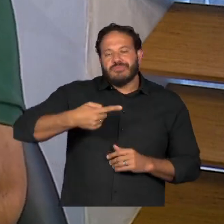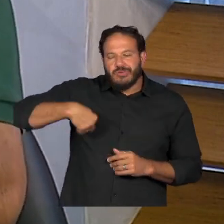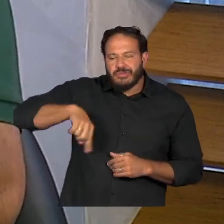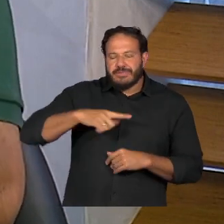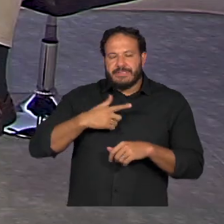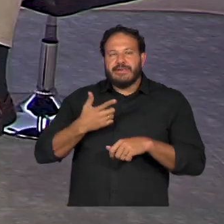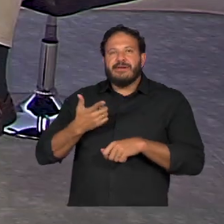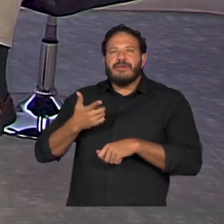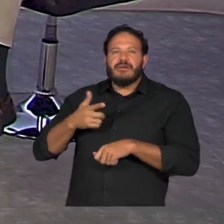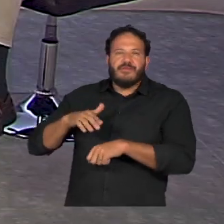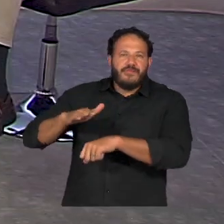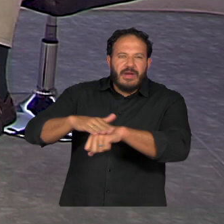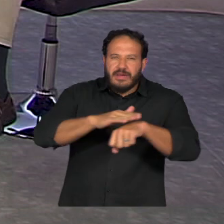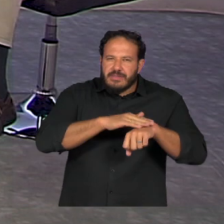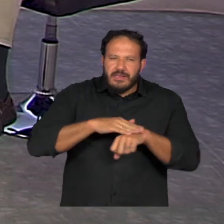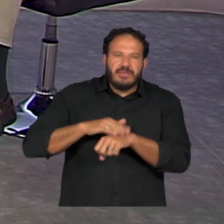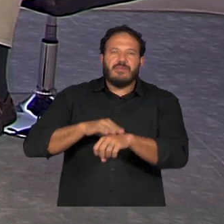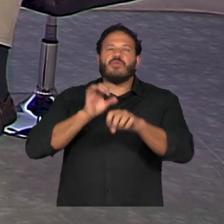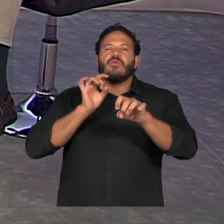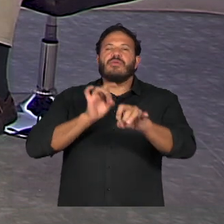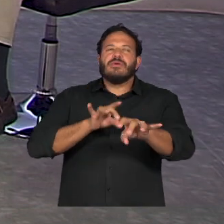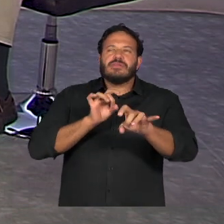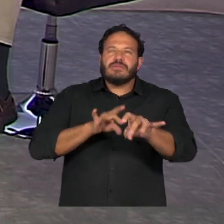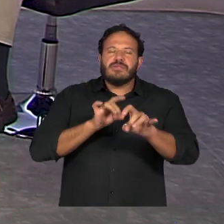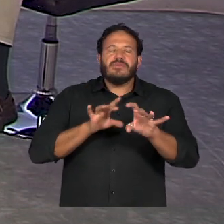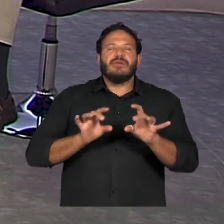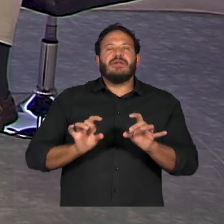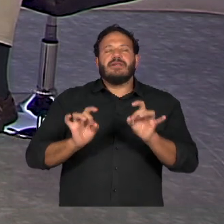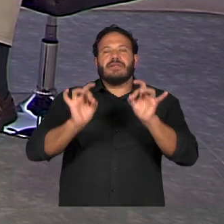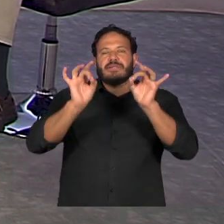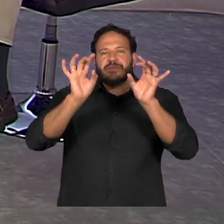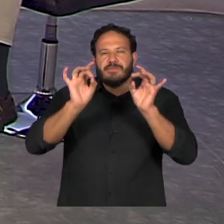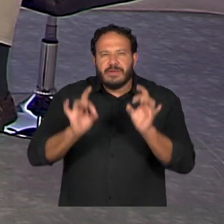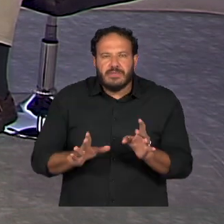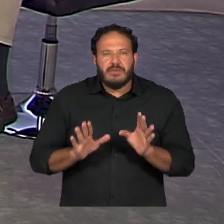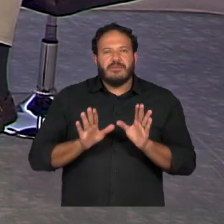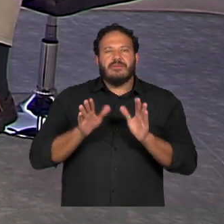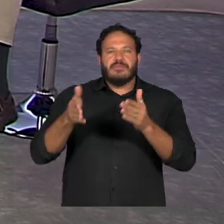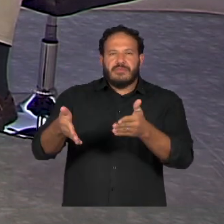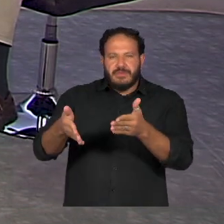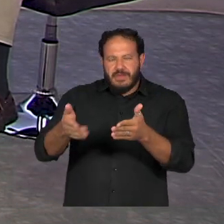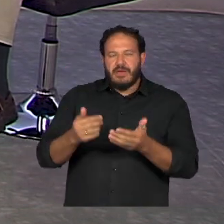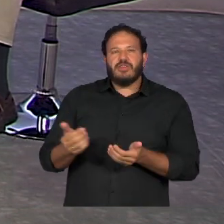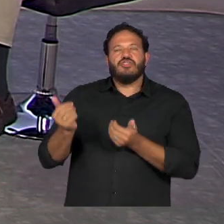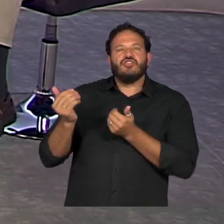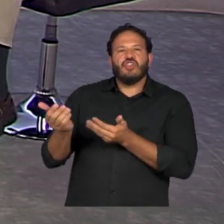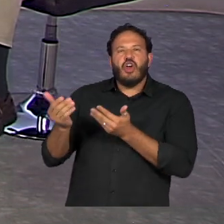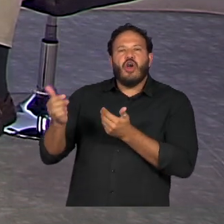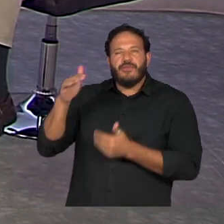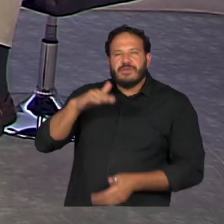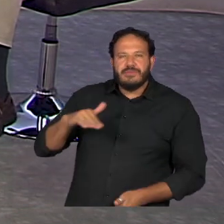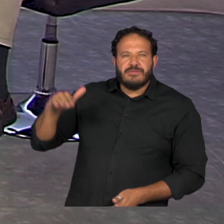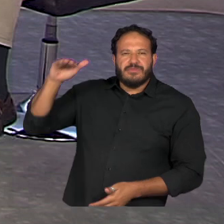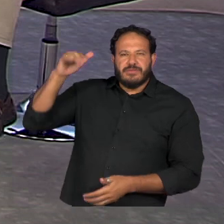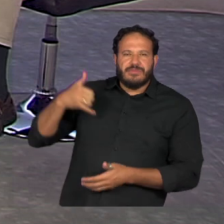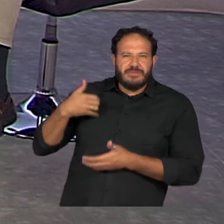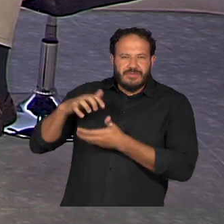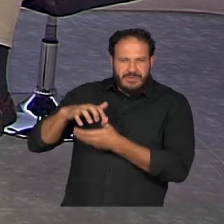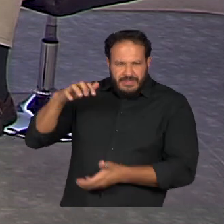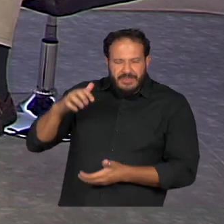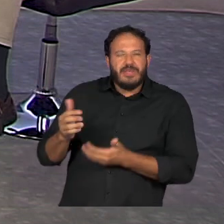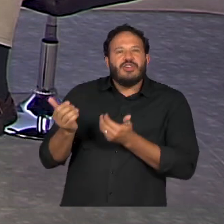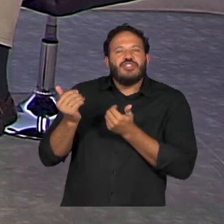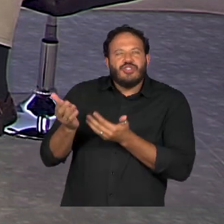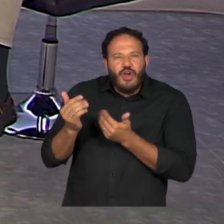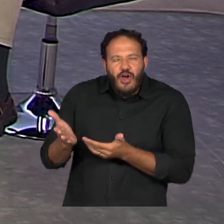a o ensino especial AD para para jovens e adultos que são normalmente aqueles jovens